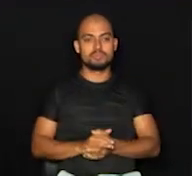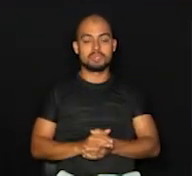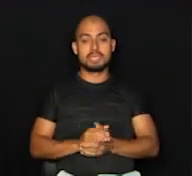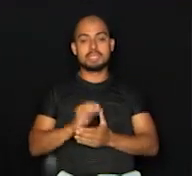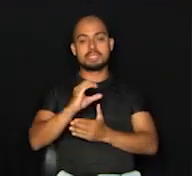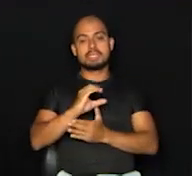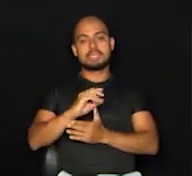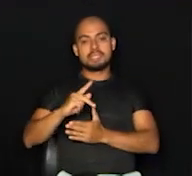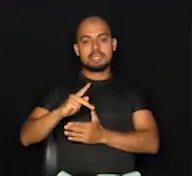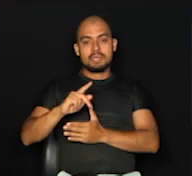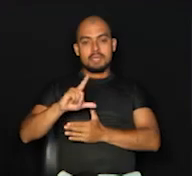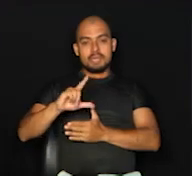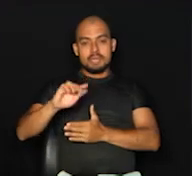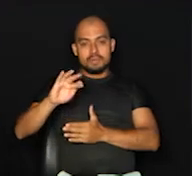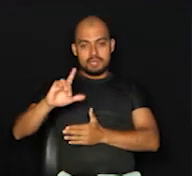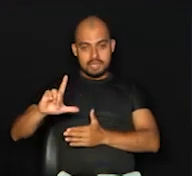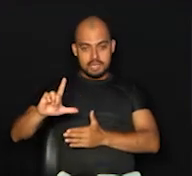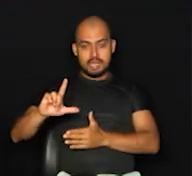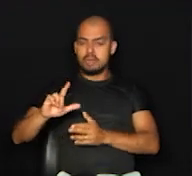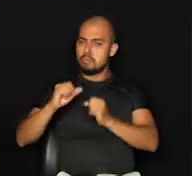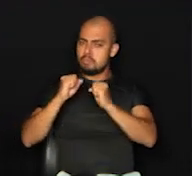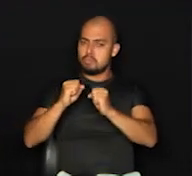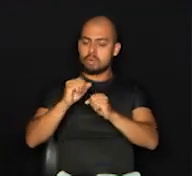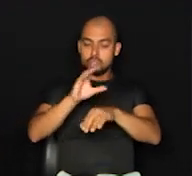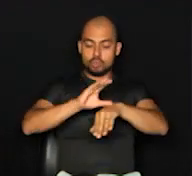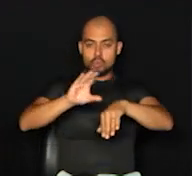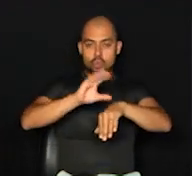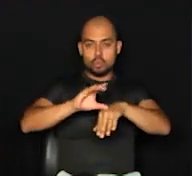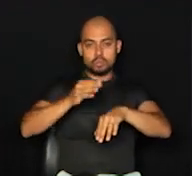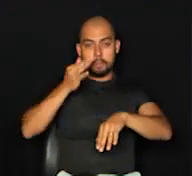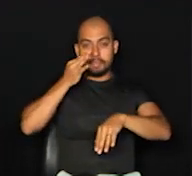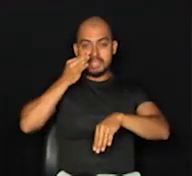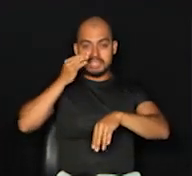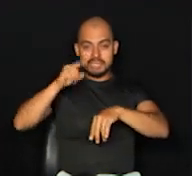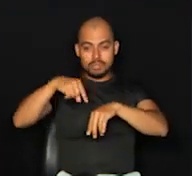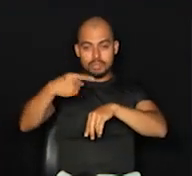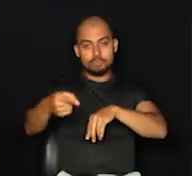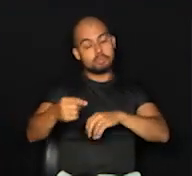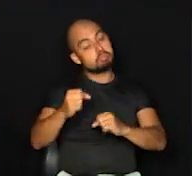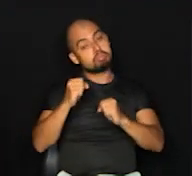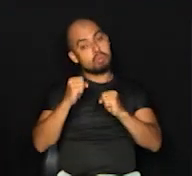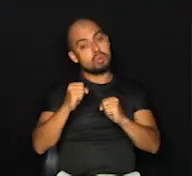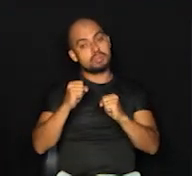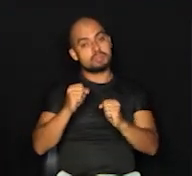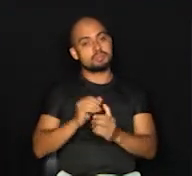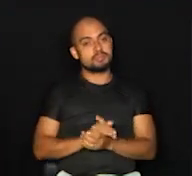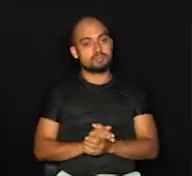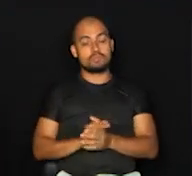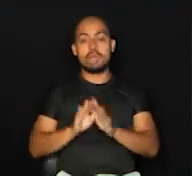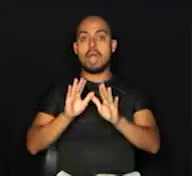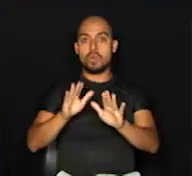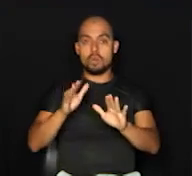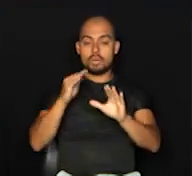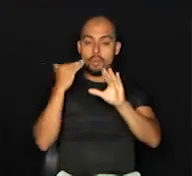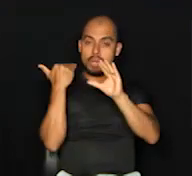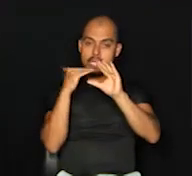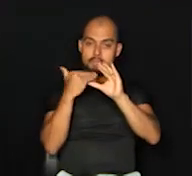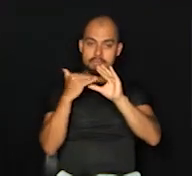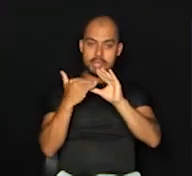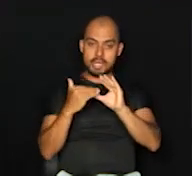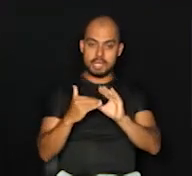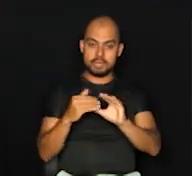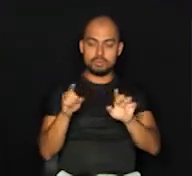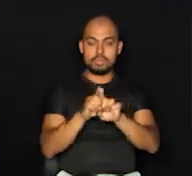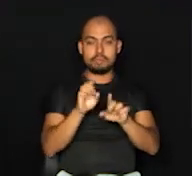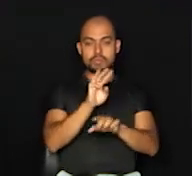CPFL poderá passar essa modalidade do curso para presencial. Vamos passar de novo, então, o e-mail para quem... O e-mail e